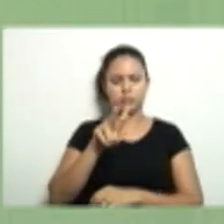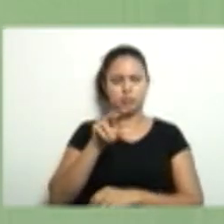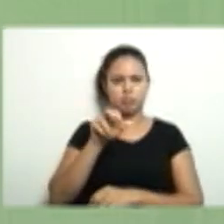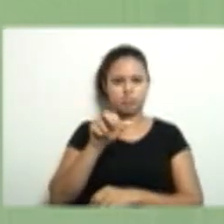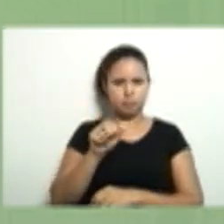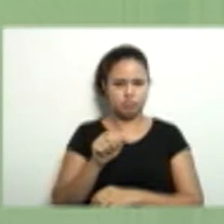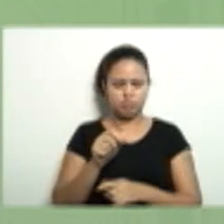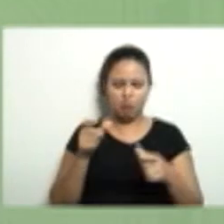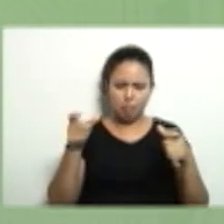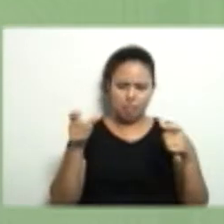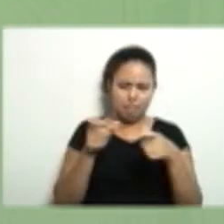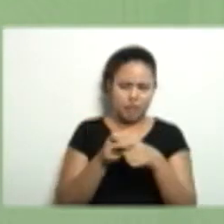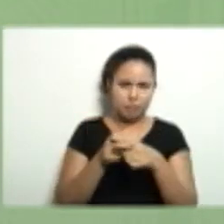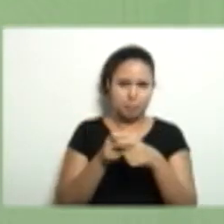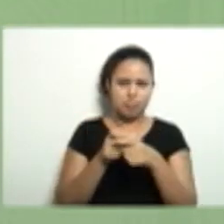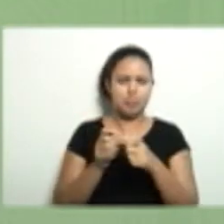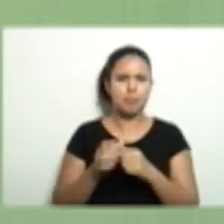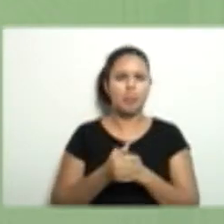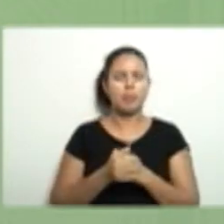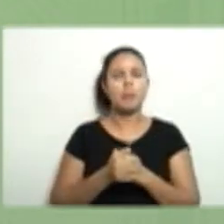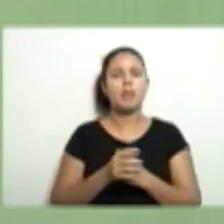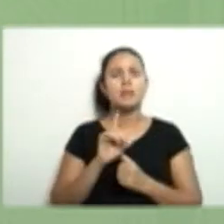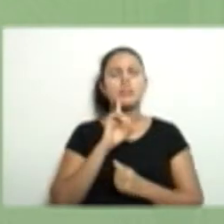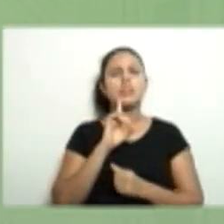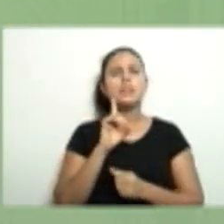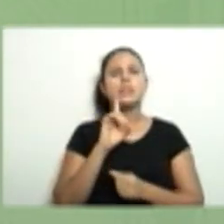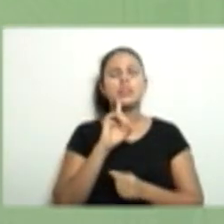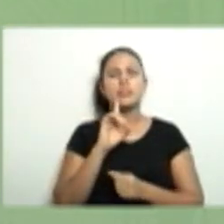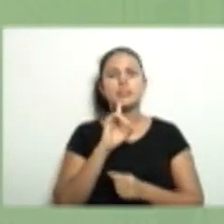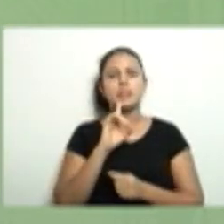dos seus princípios, tá? A data de entrega